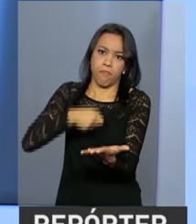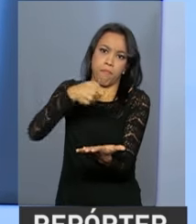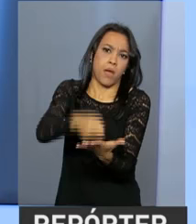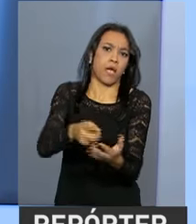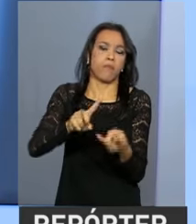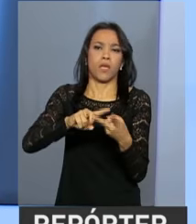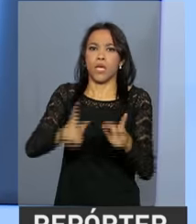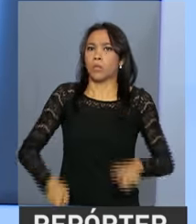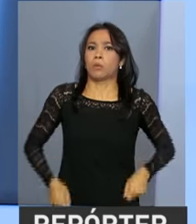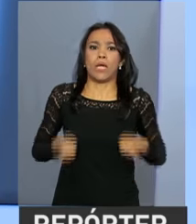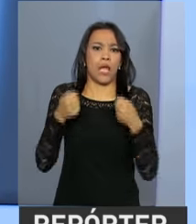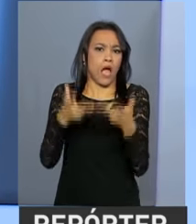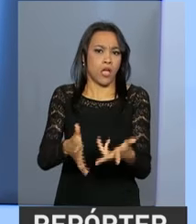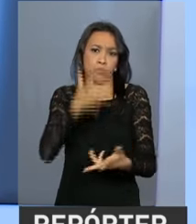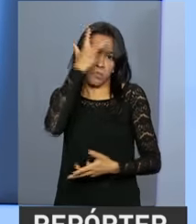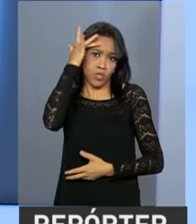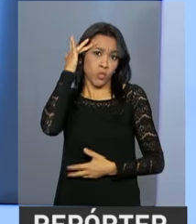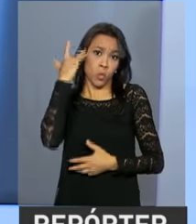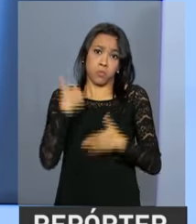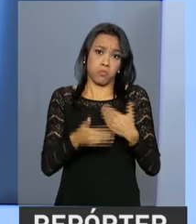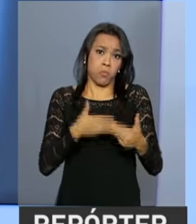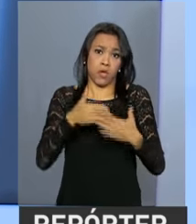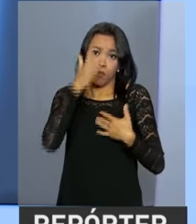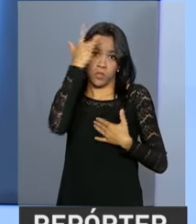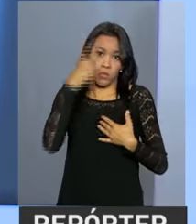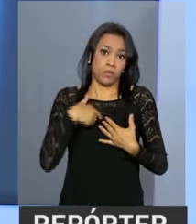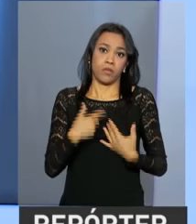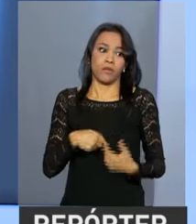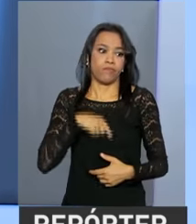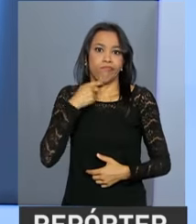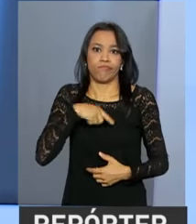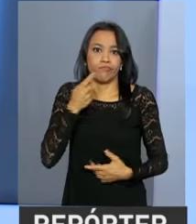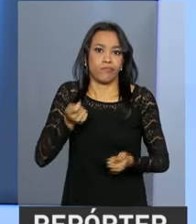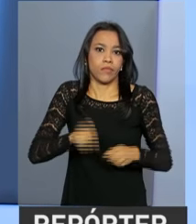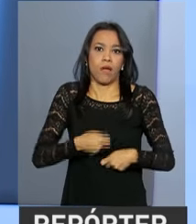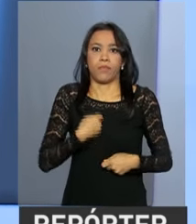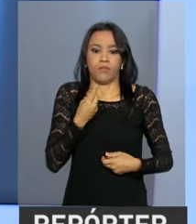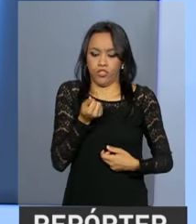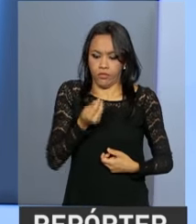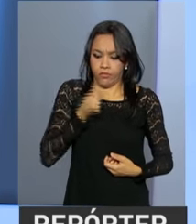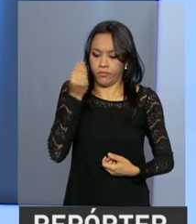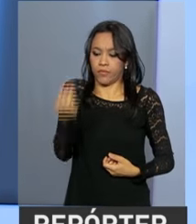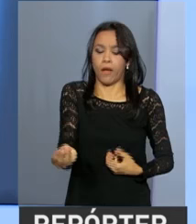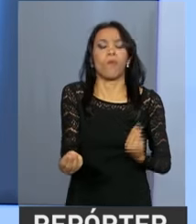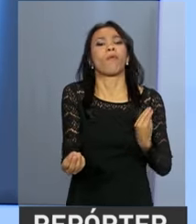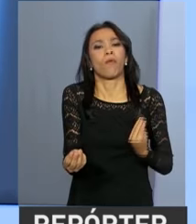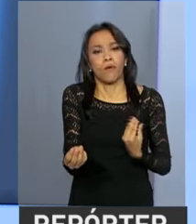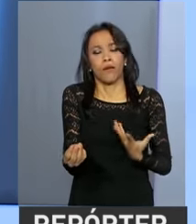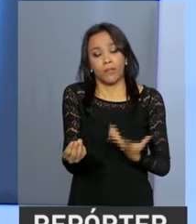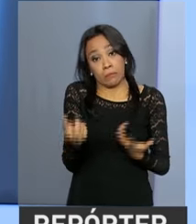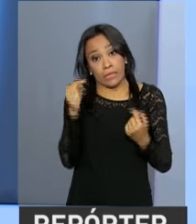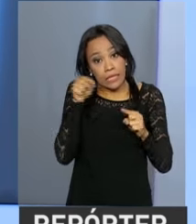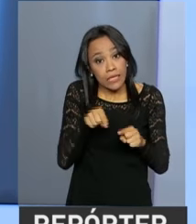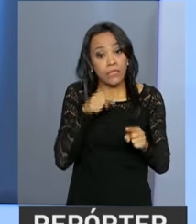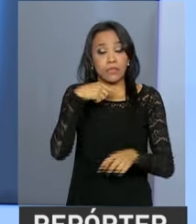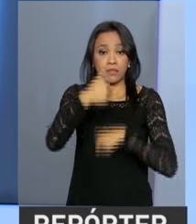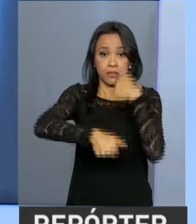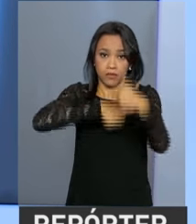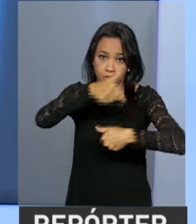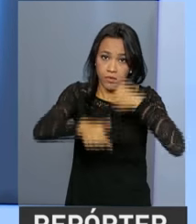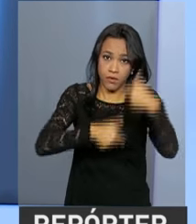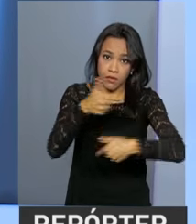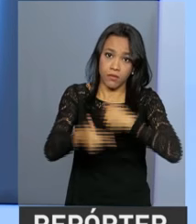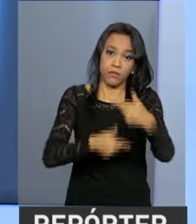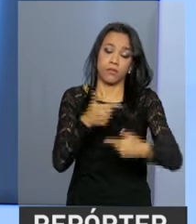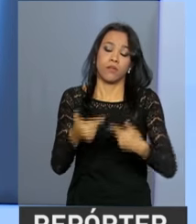gastos efetuado por pessoas físicas Sem condição né e e neste trabalho é que